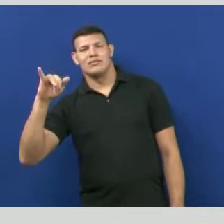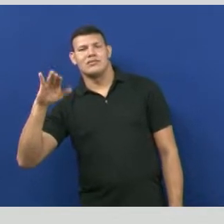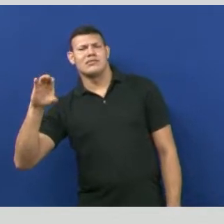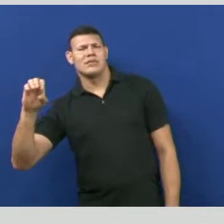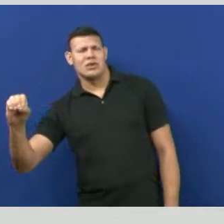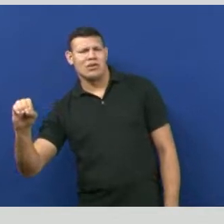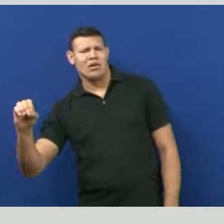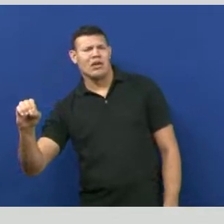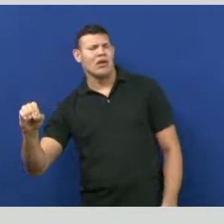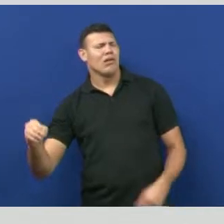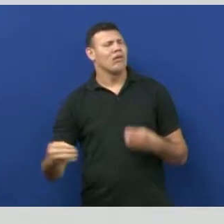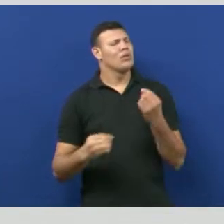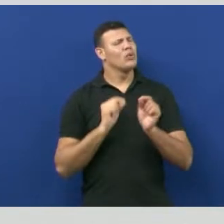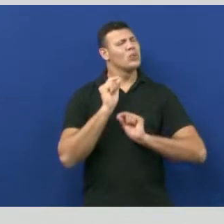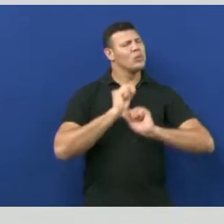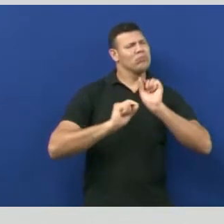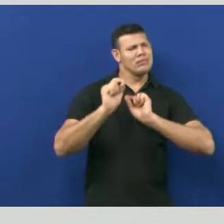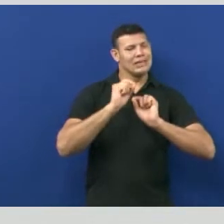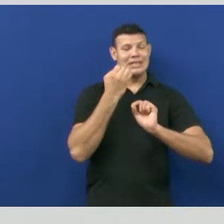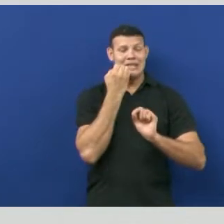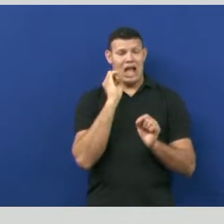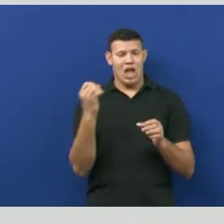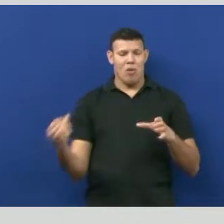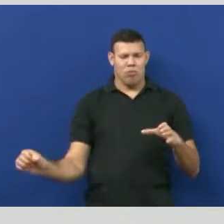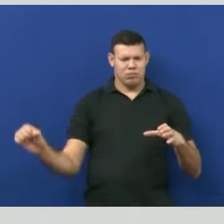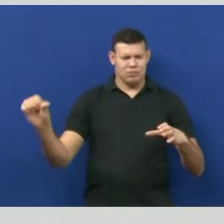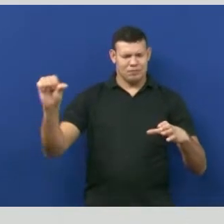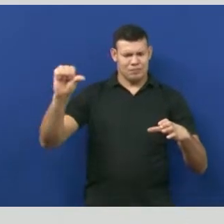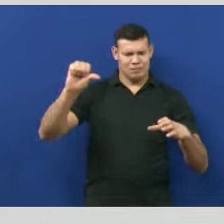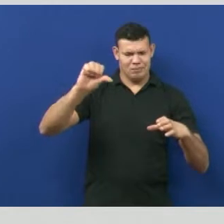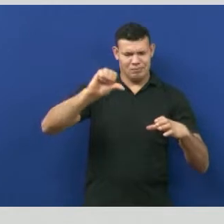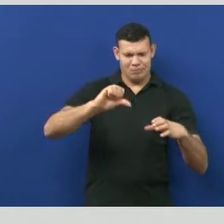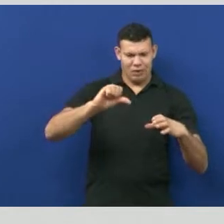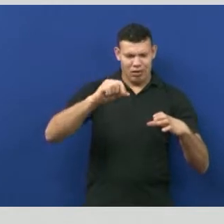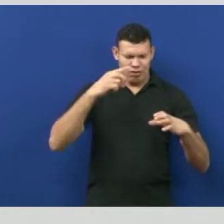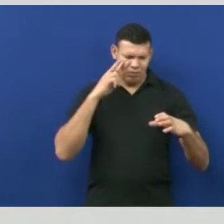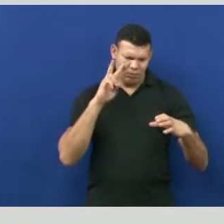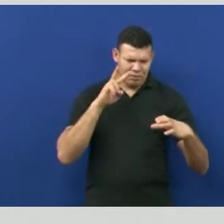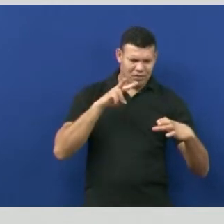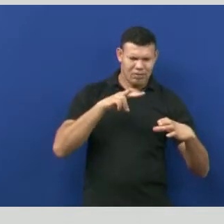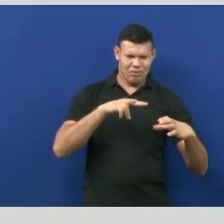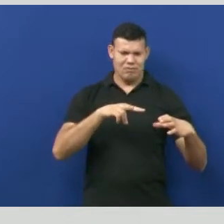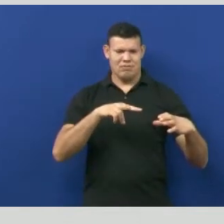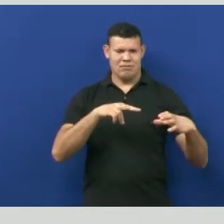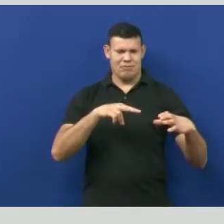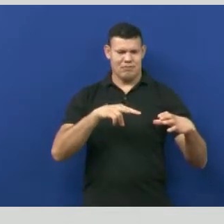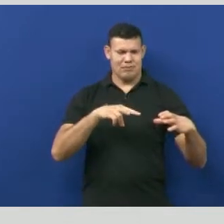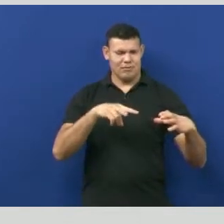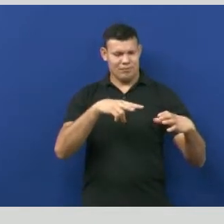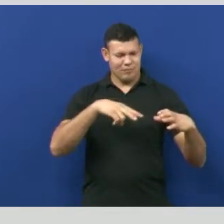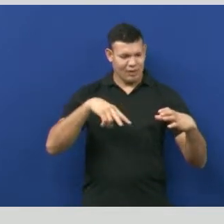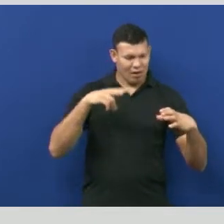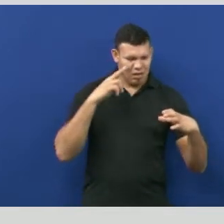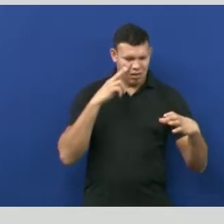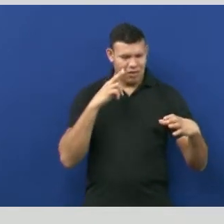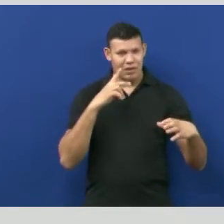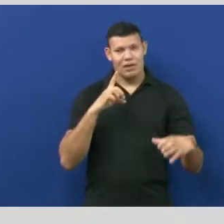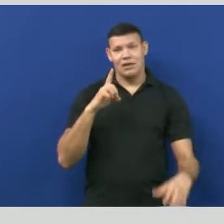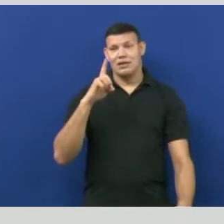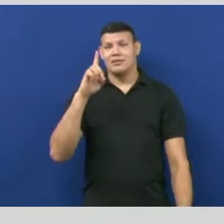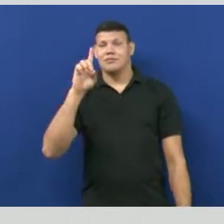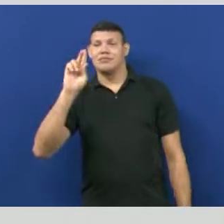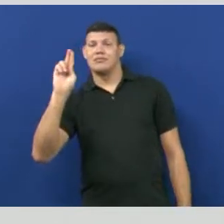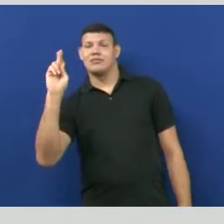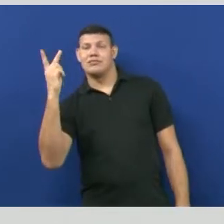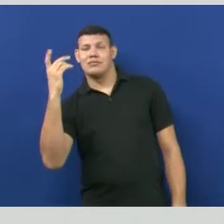água, nós formamos outras duas substâncias. A gente forma um hidrônio, que é